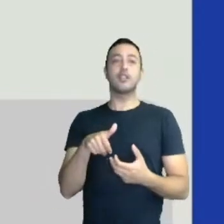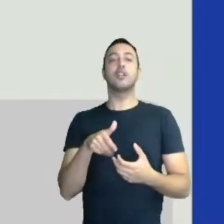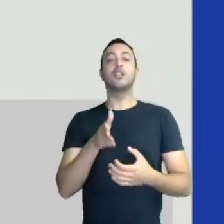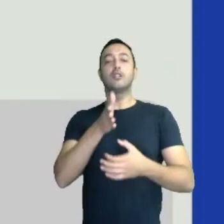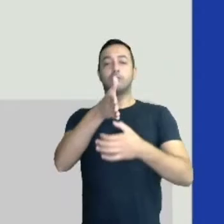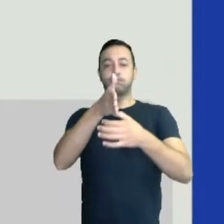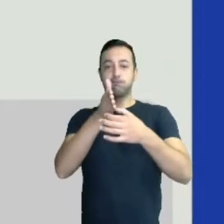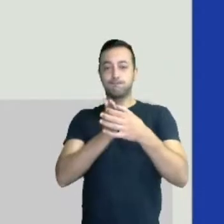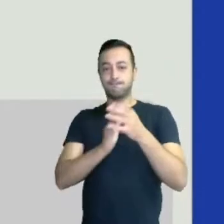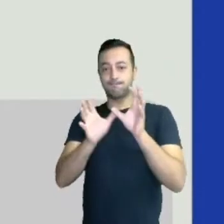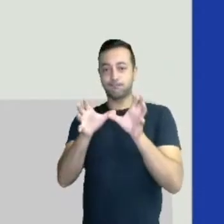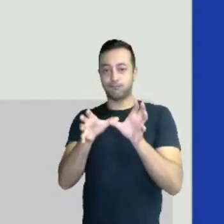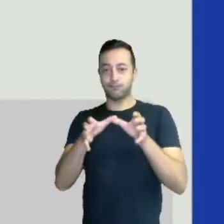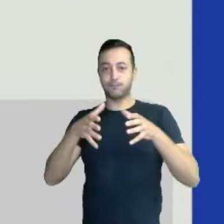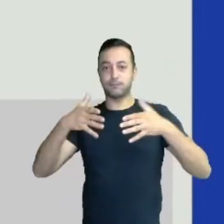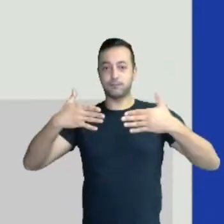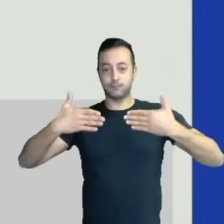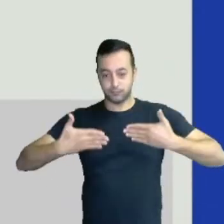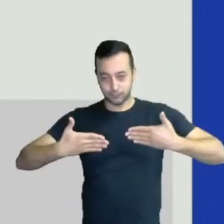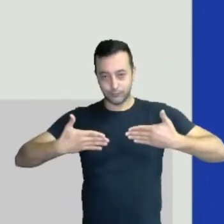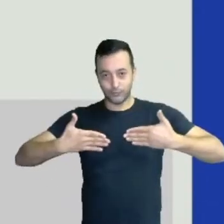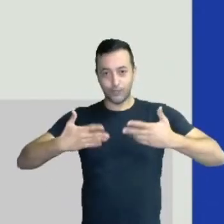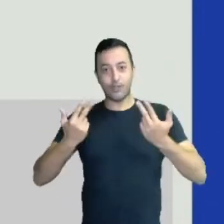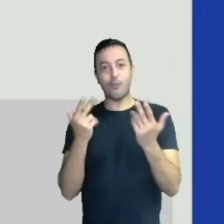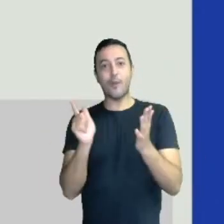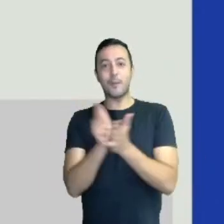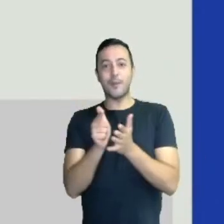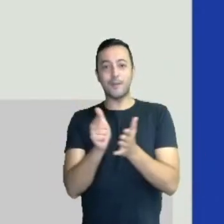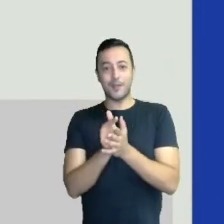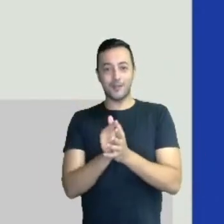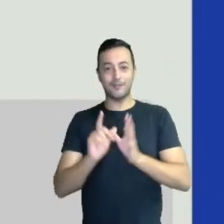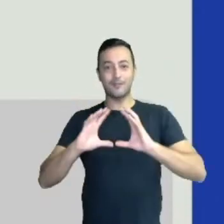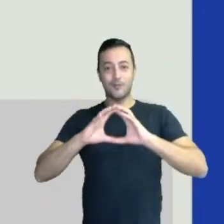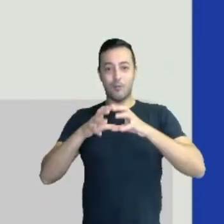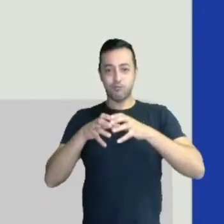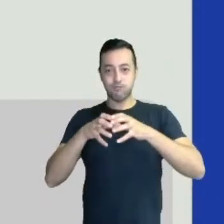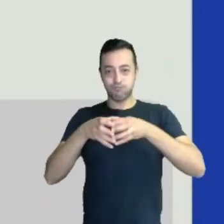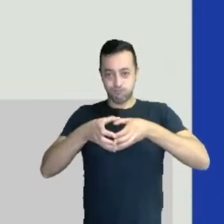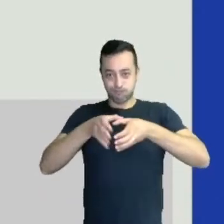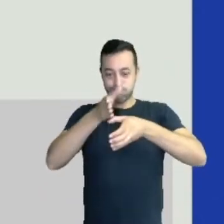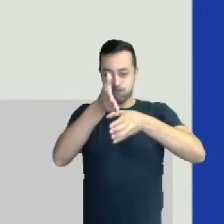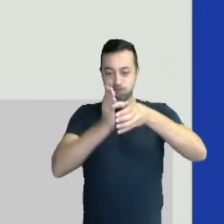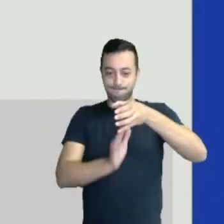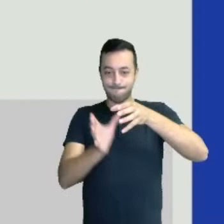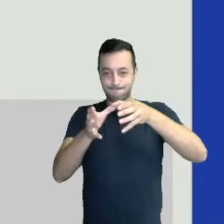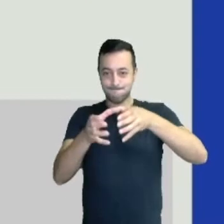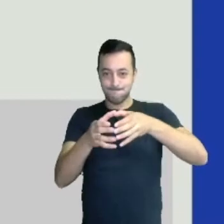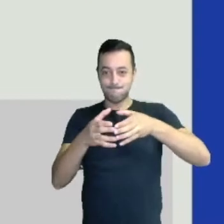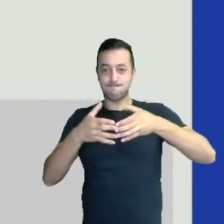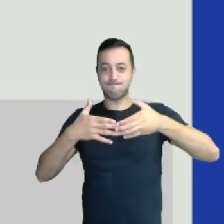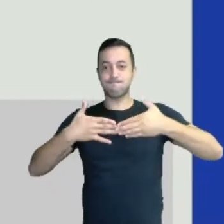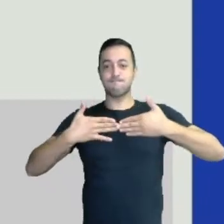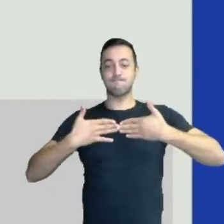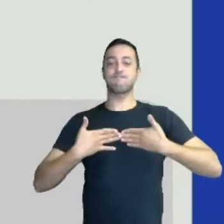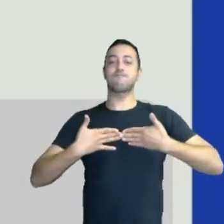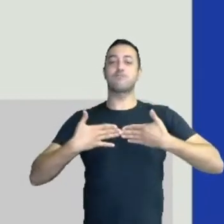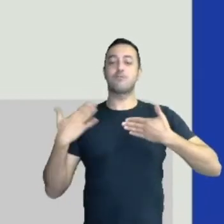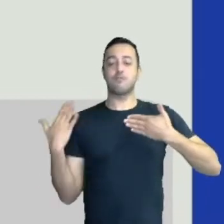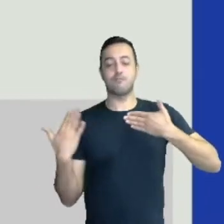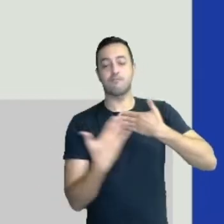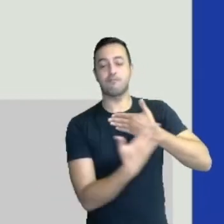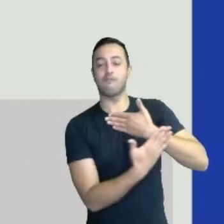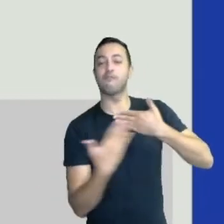partido assim no meio, ó, e aberto ele como se fosse uma folha de papel. Tá vendo? A gente chama de mapa mundi ou